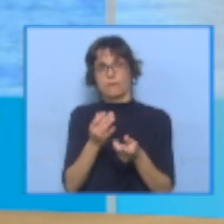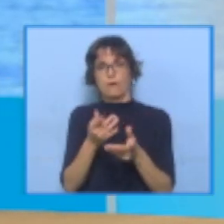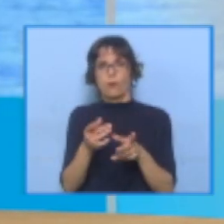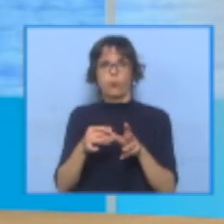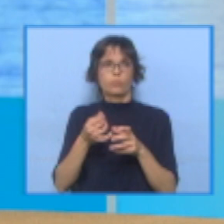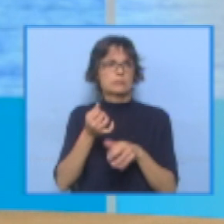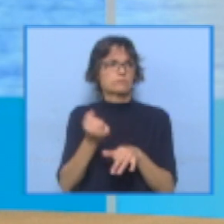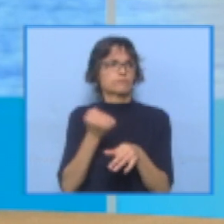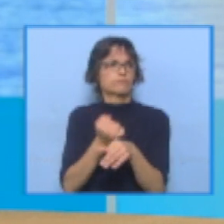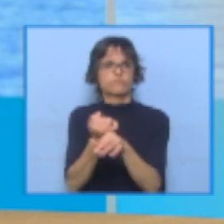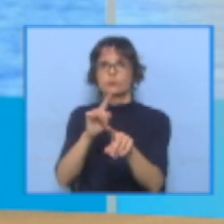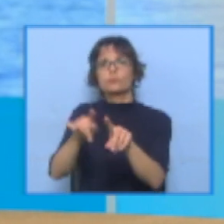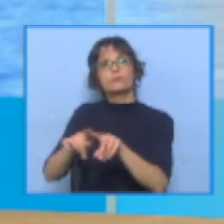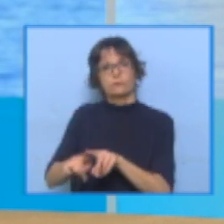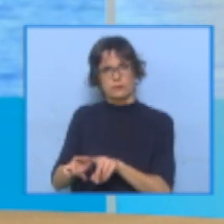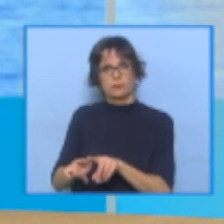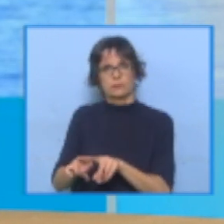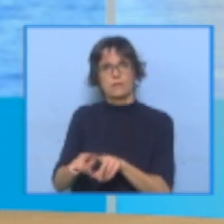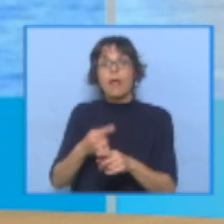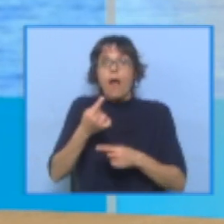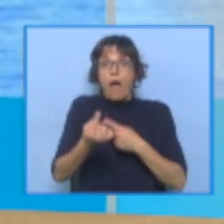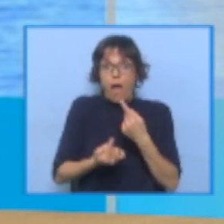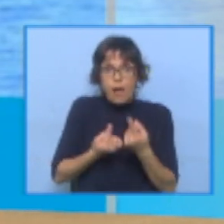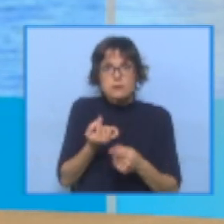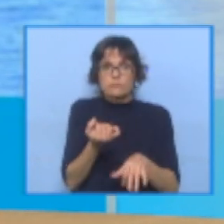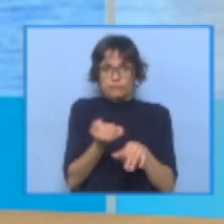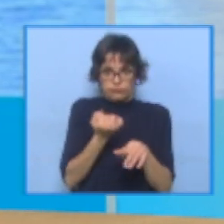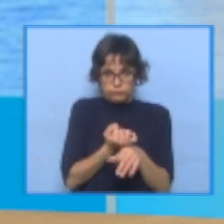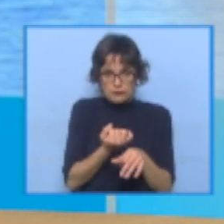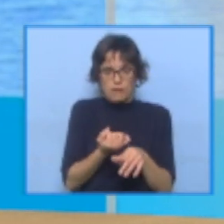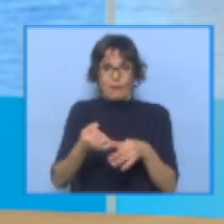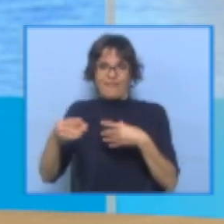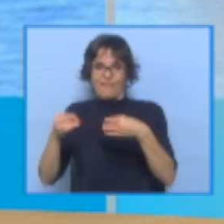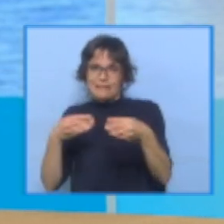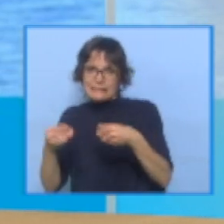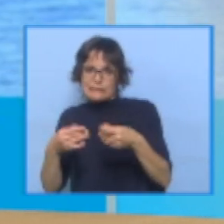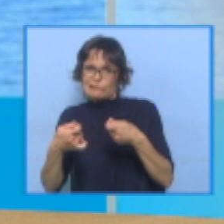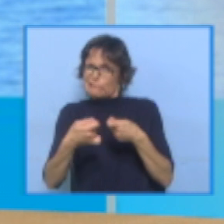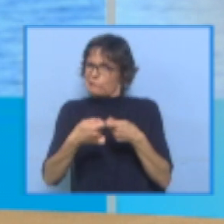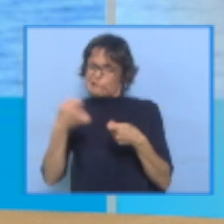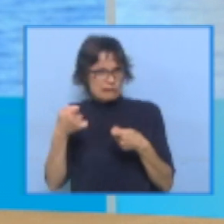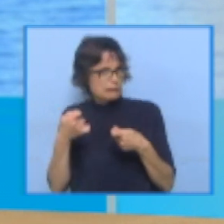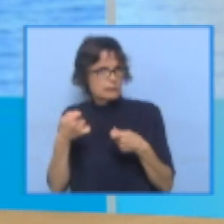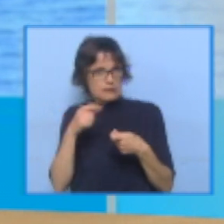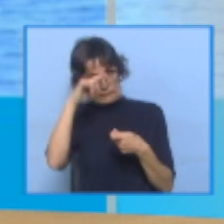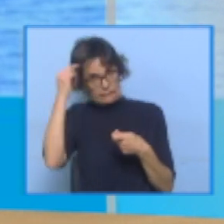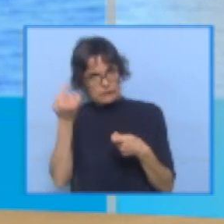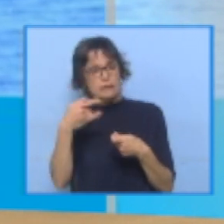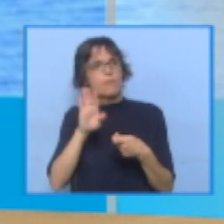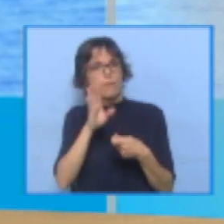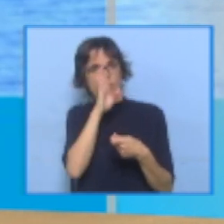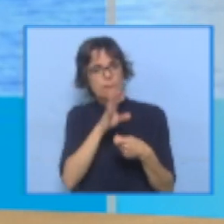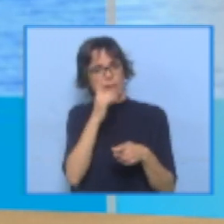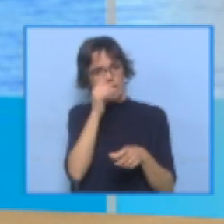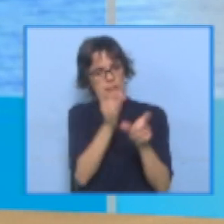trabalho. Alguns tipos de trabalho não são compatíveis com grande flexibilidade. Mas se de repente os trabalhadores